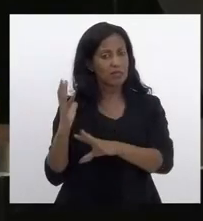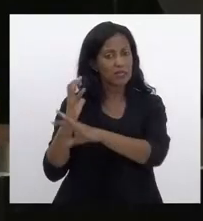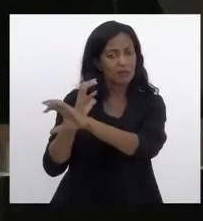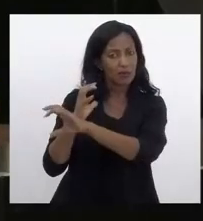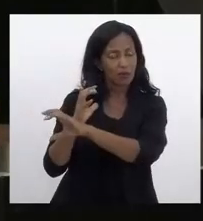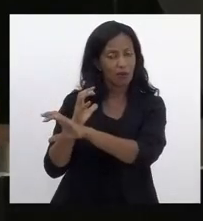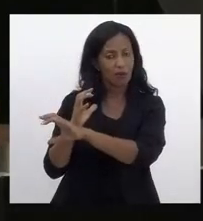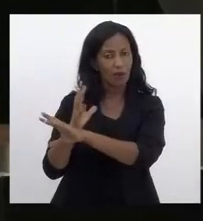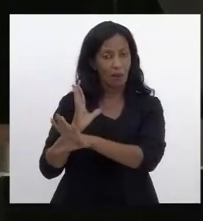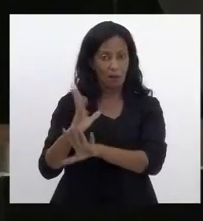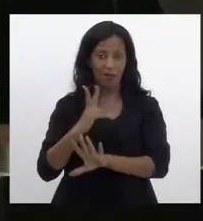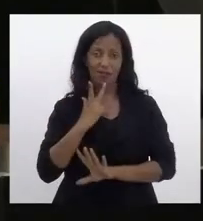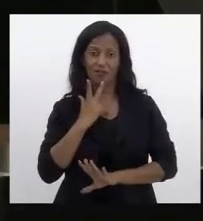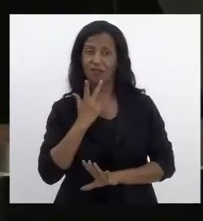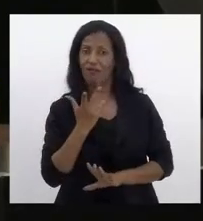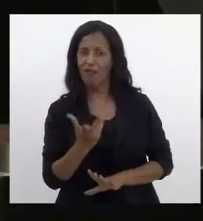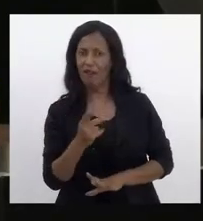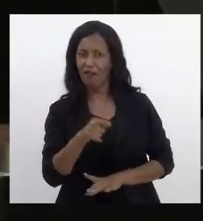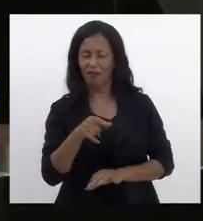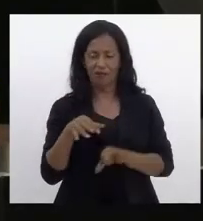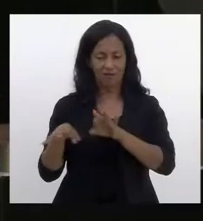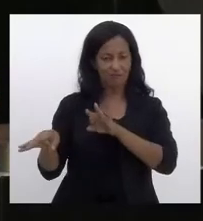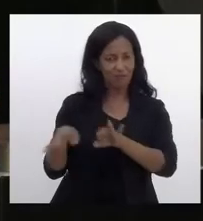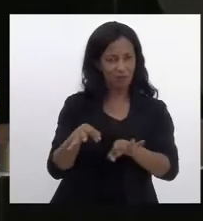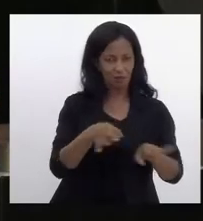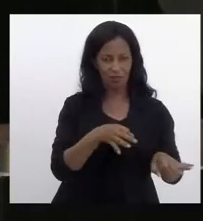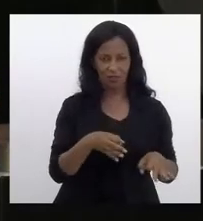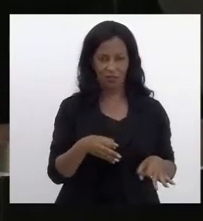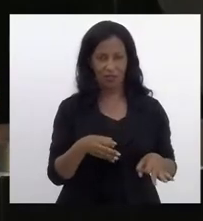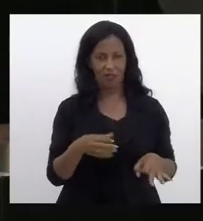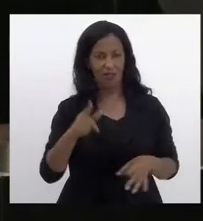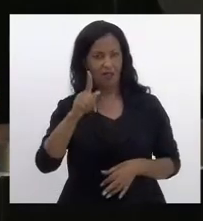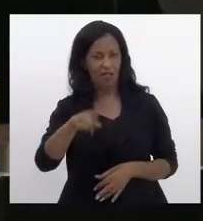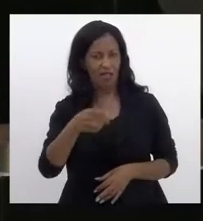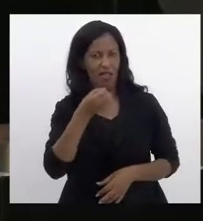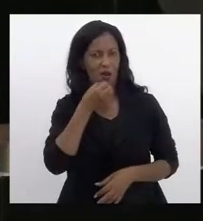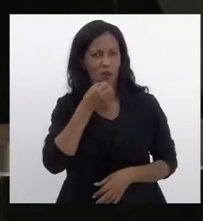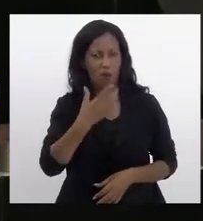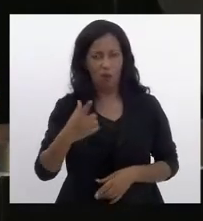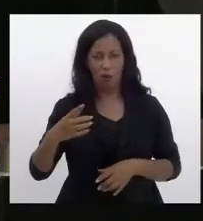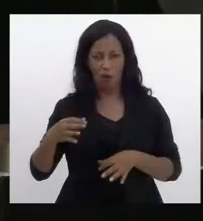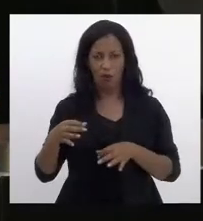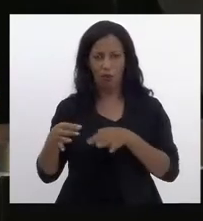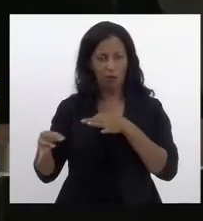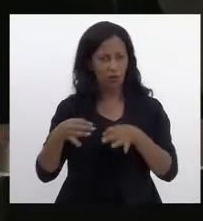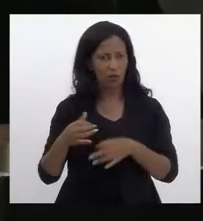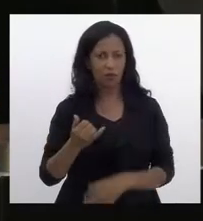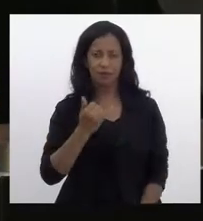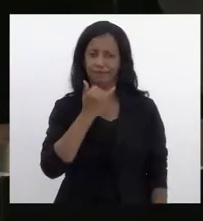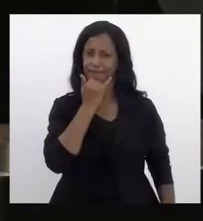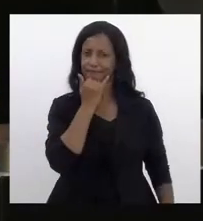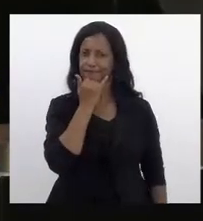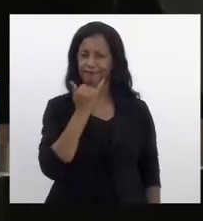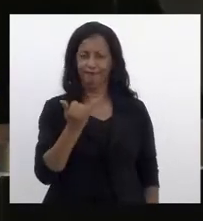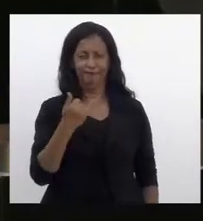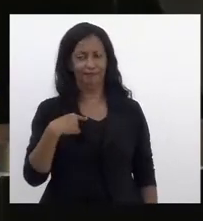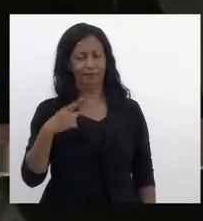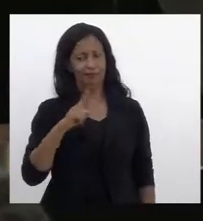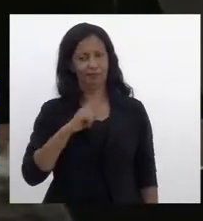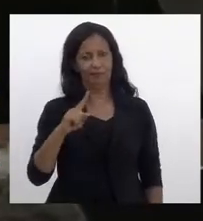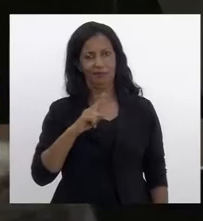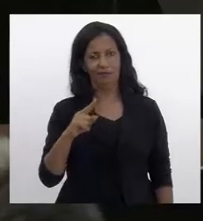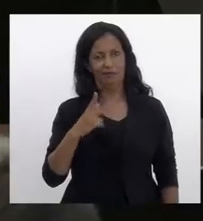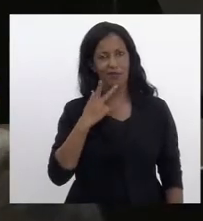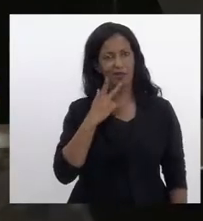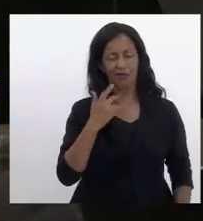Mas dizer que esse projeto é um bom projeto, me perdoe, mas eu me recuso a dizer